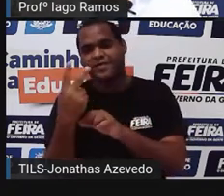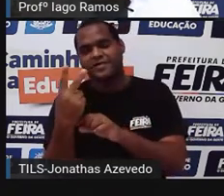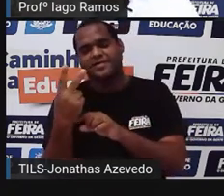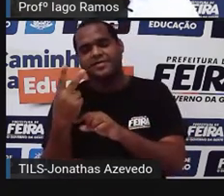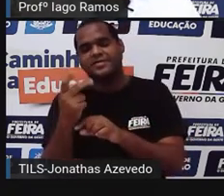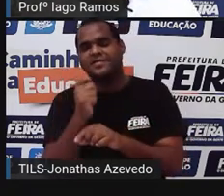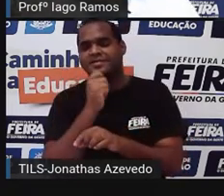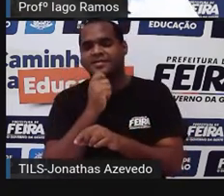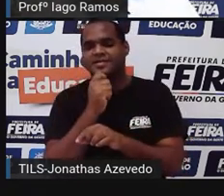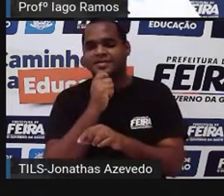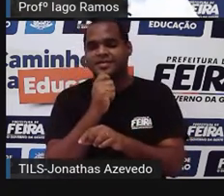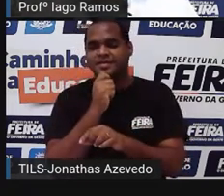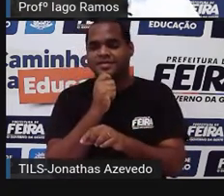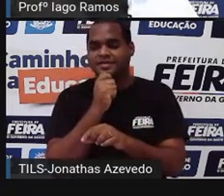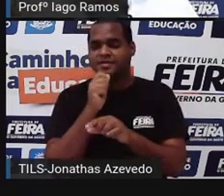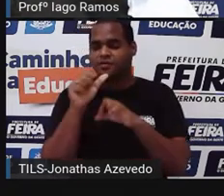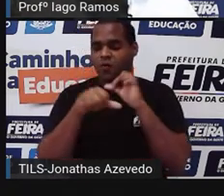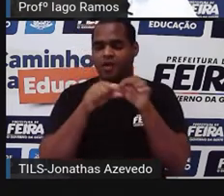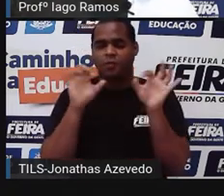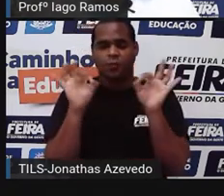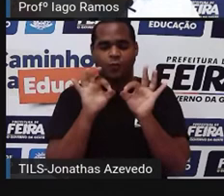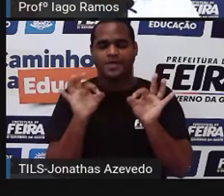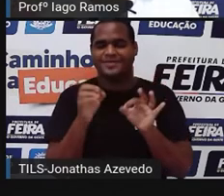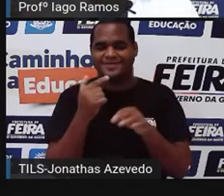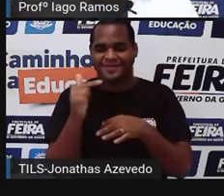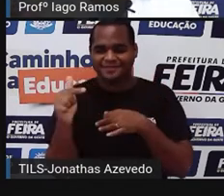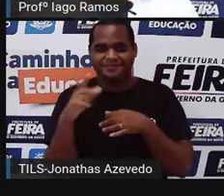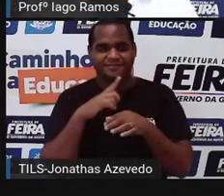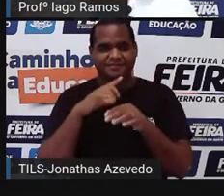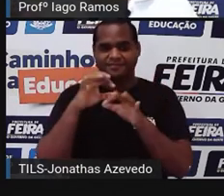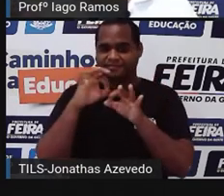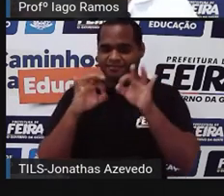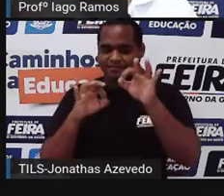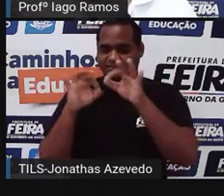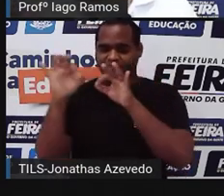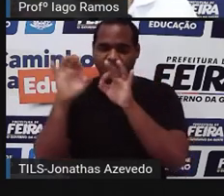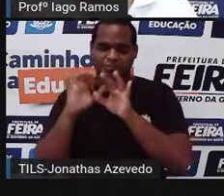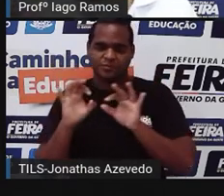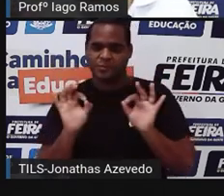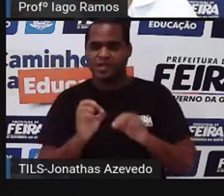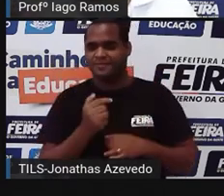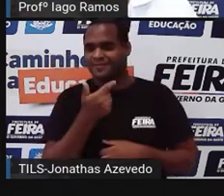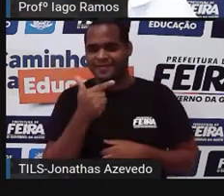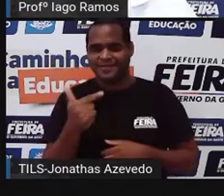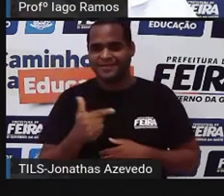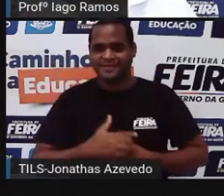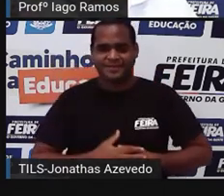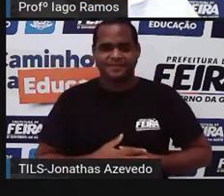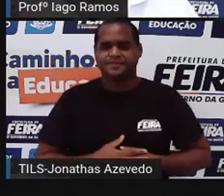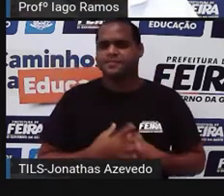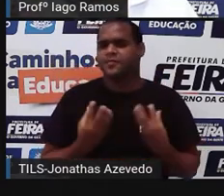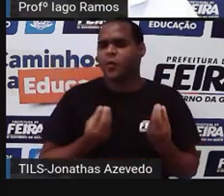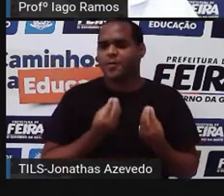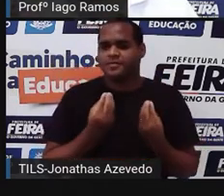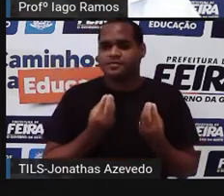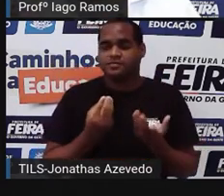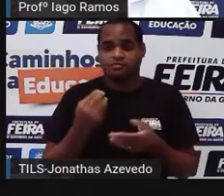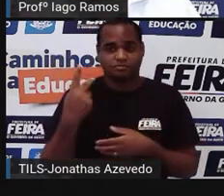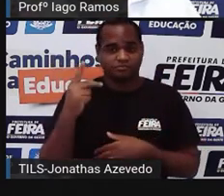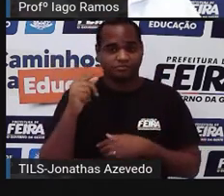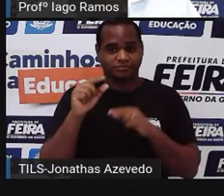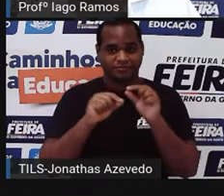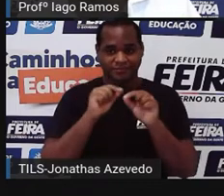sem sem mudar as medidas da figura Como assim professor se eu medir